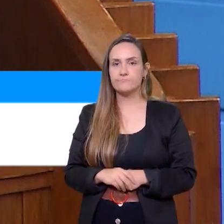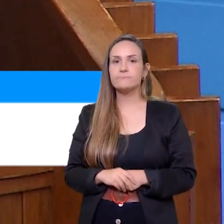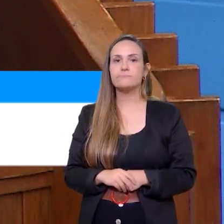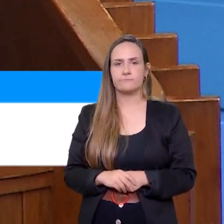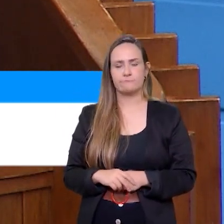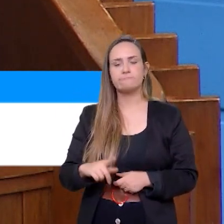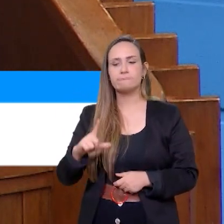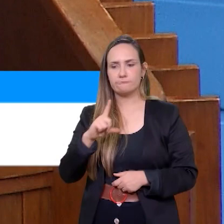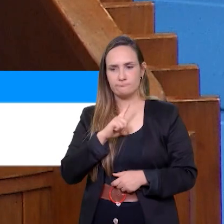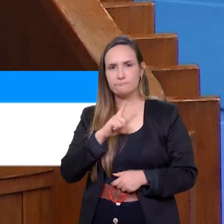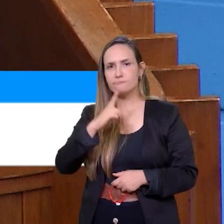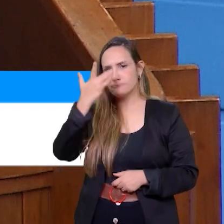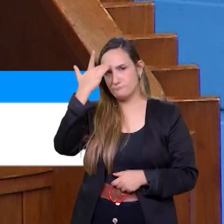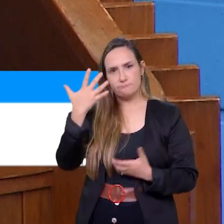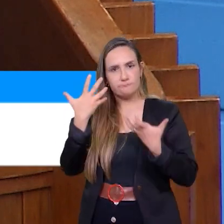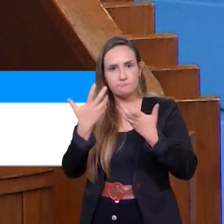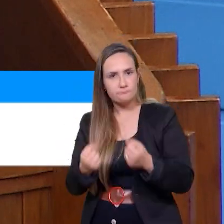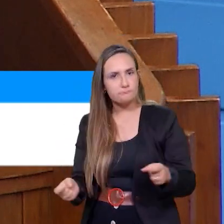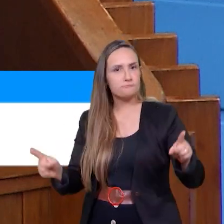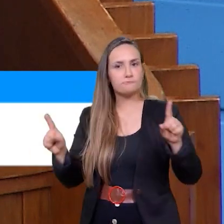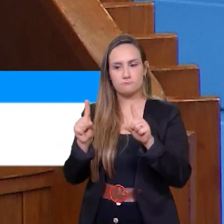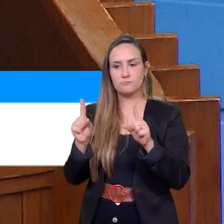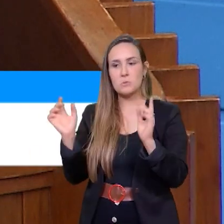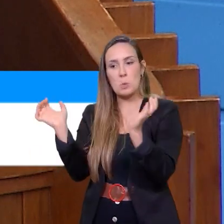Desde o resultado do segundo turno,